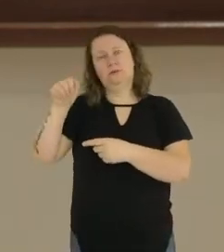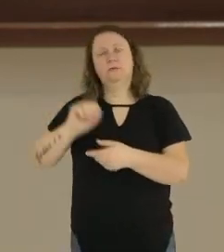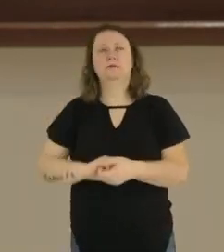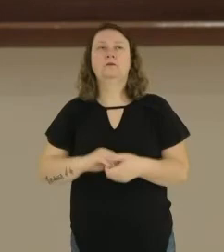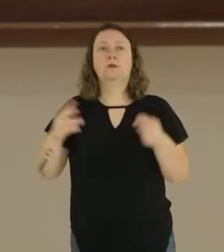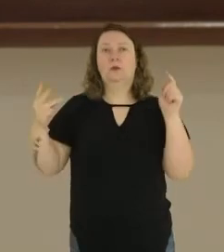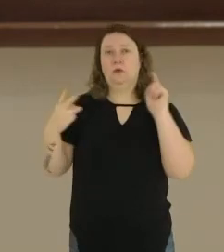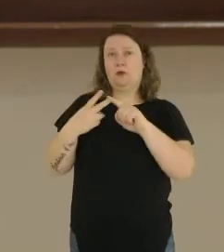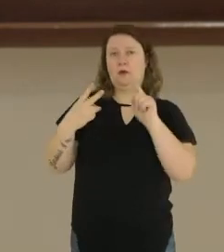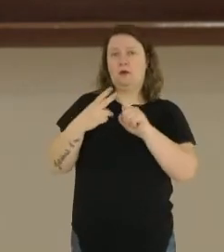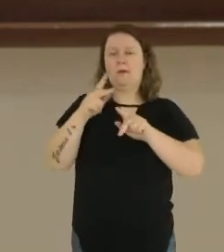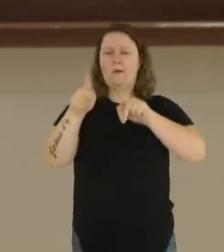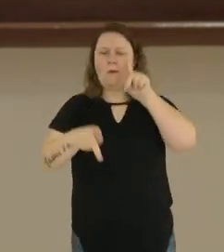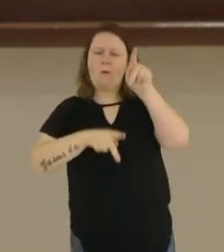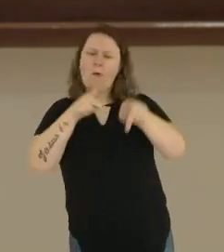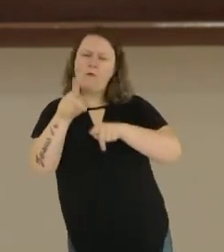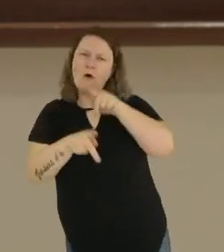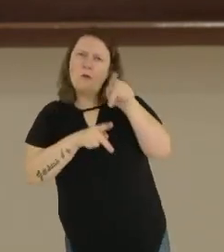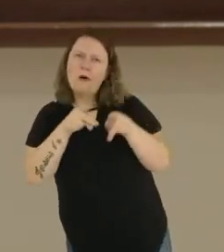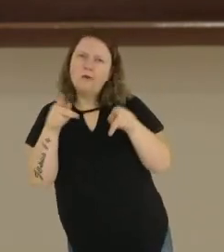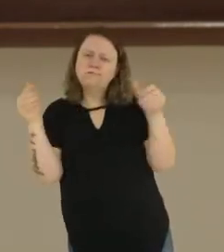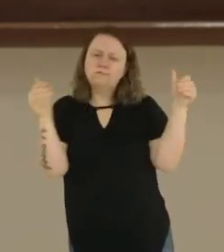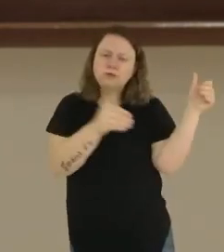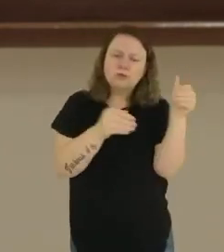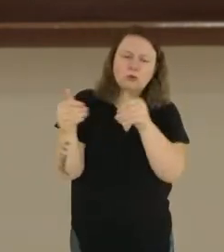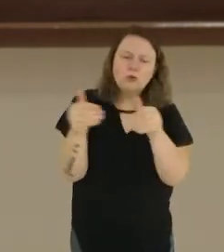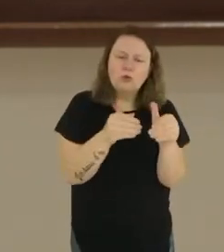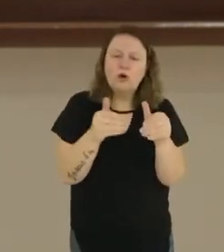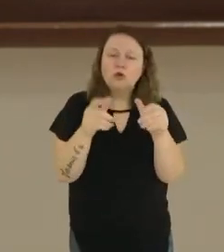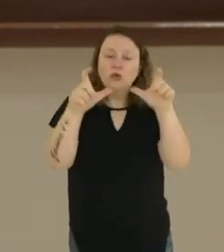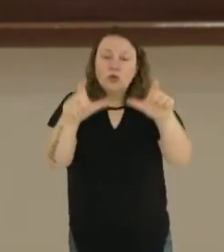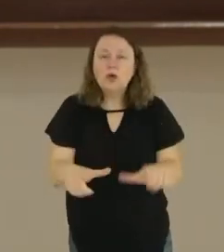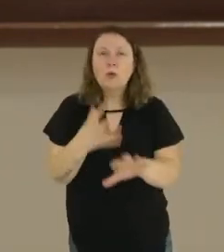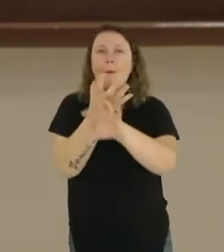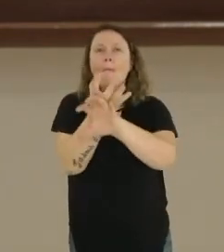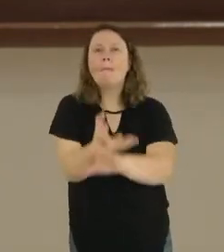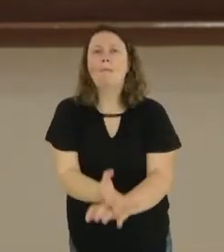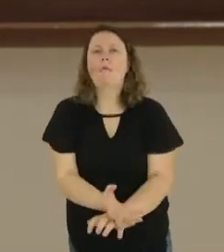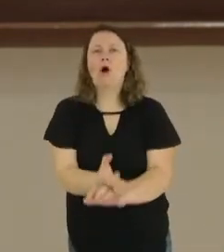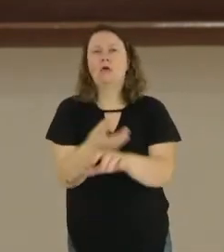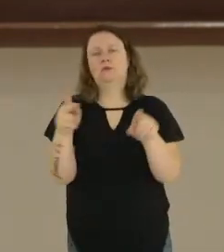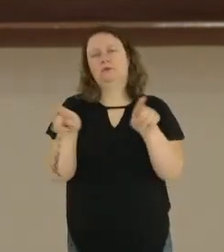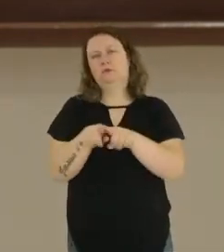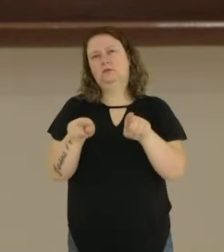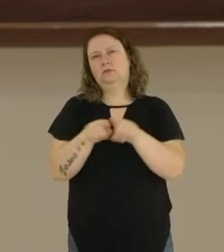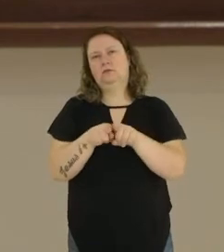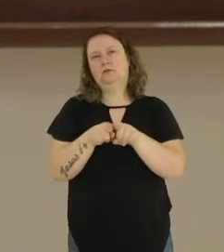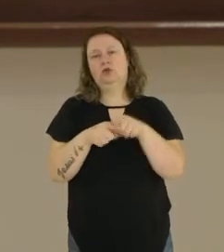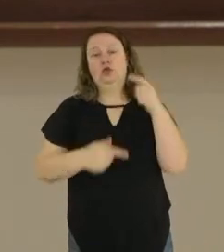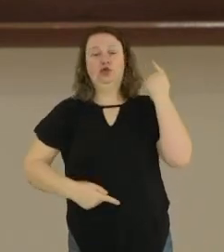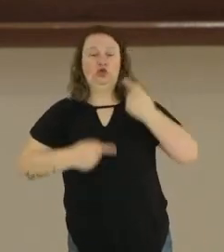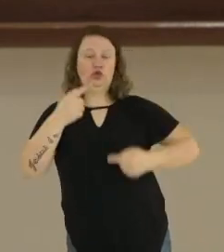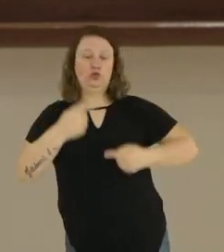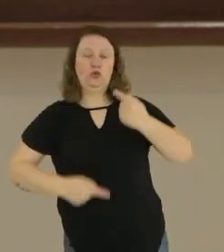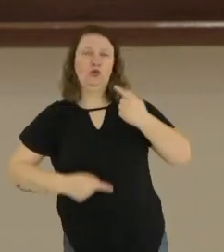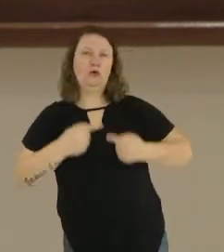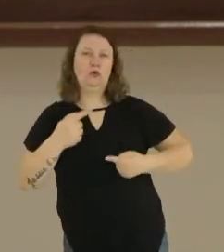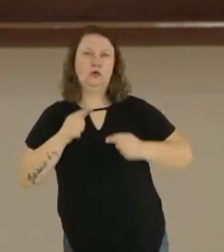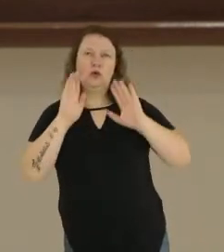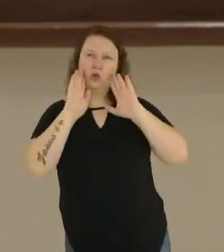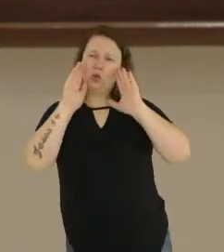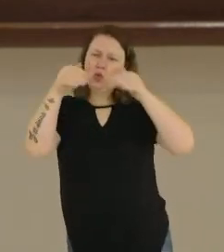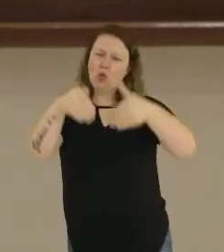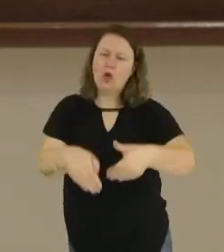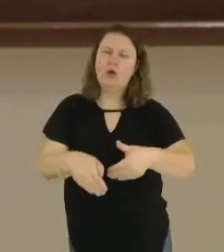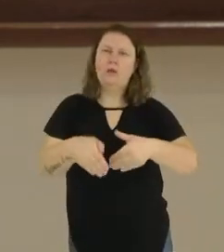povoar algumas regiões que não estavam sendo habitadas, a questão da política de branqueamento da população brasileira, onde se visava,